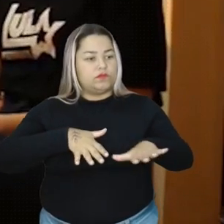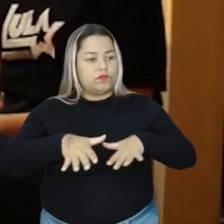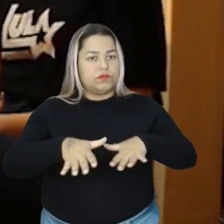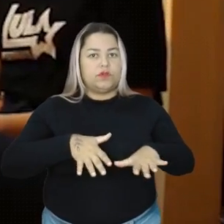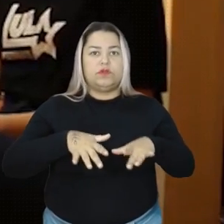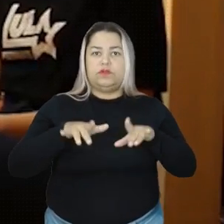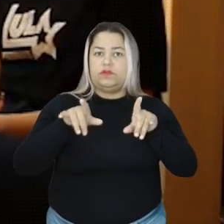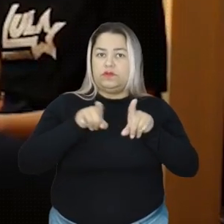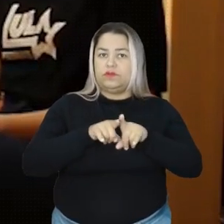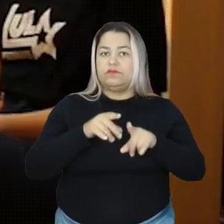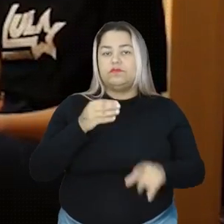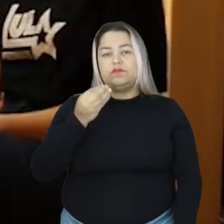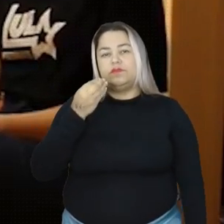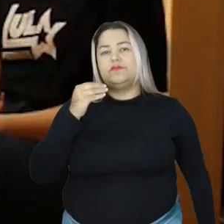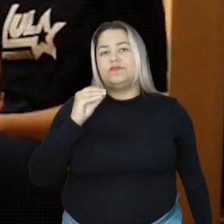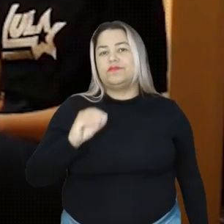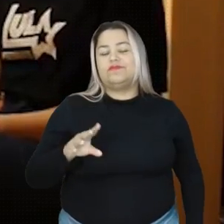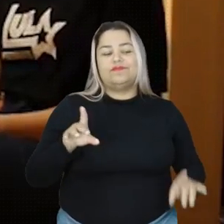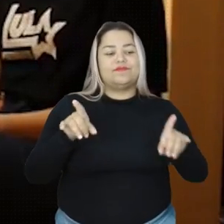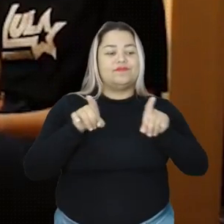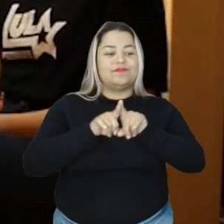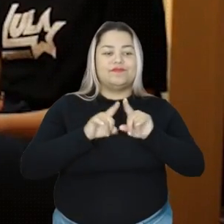simplesmente ignorar.